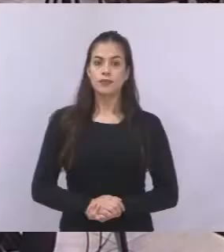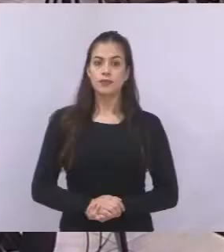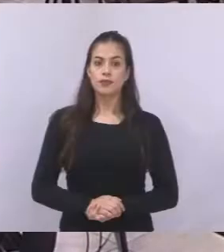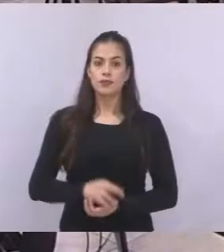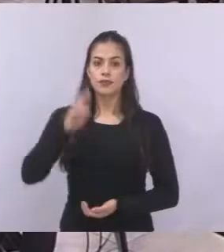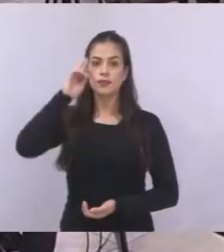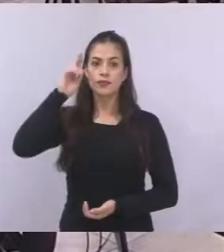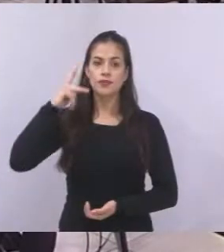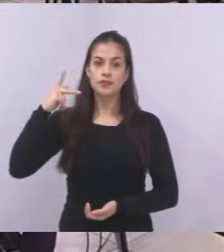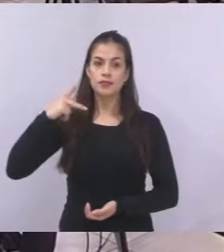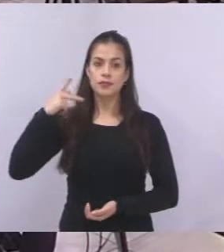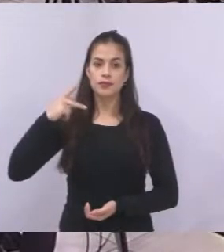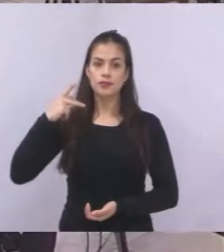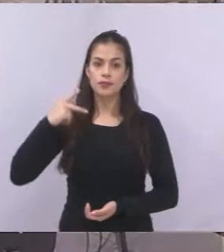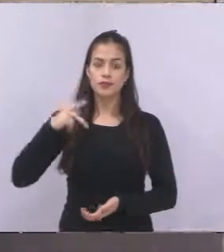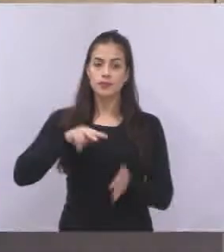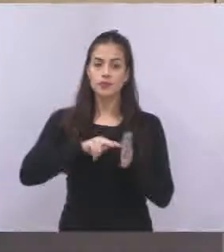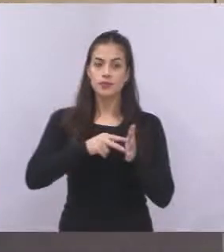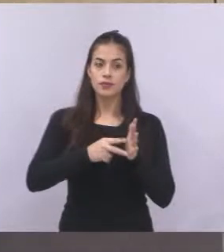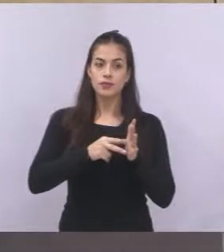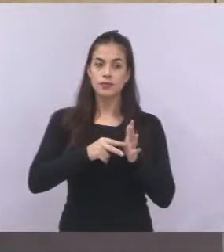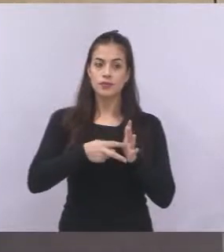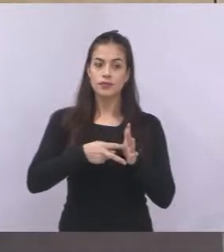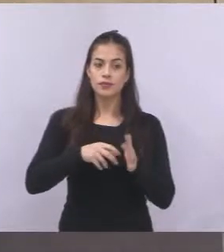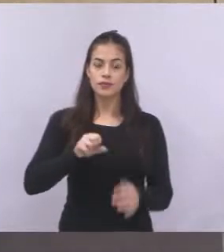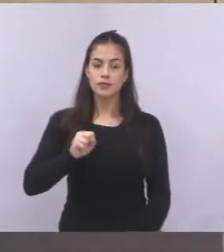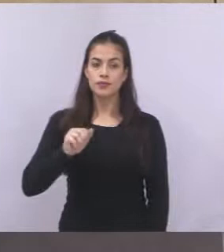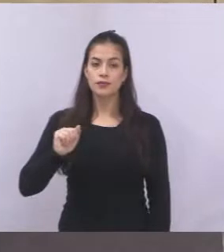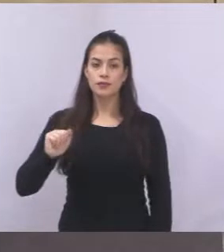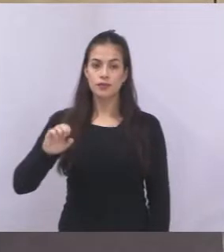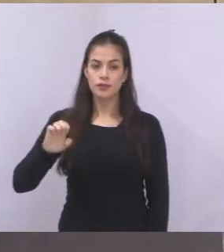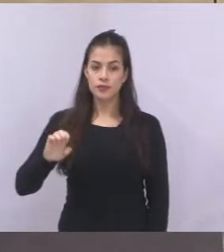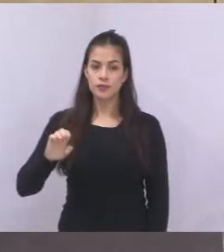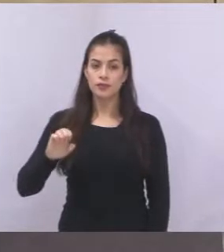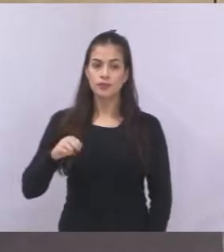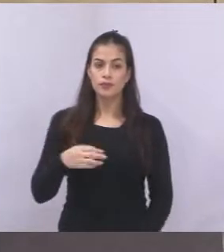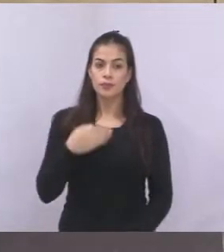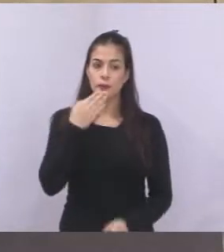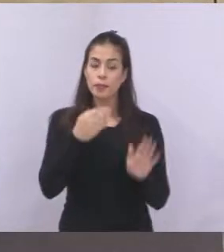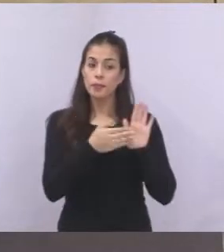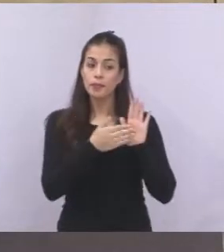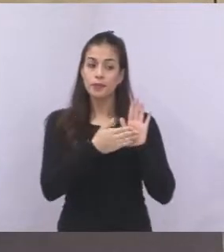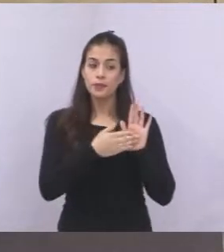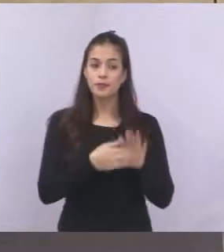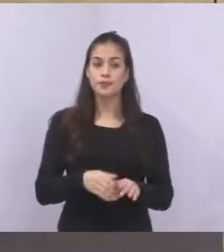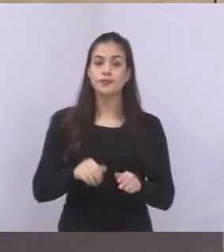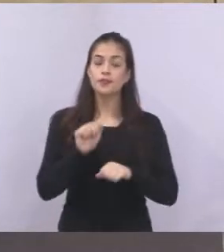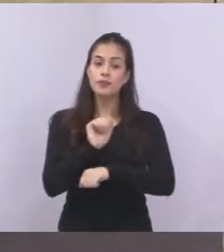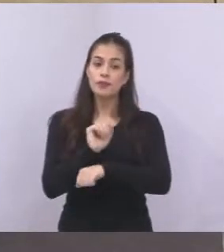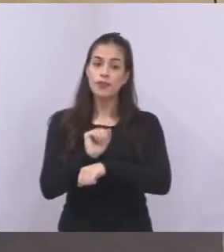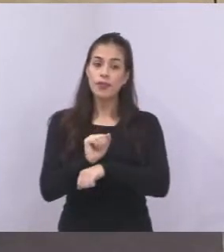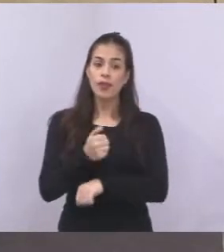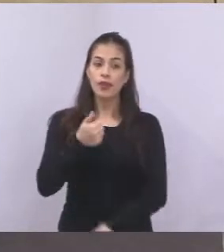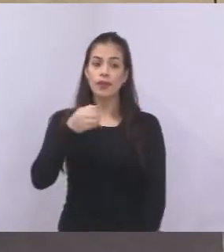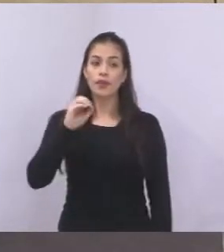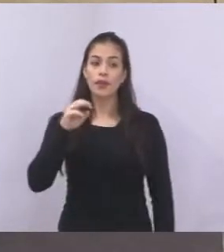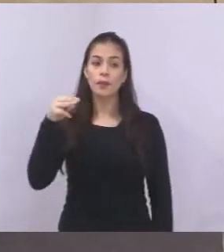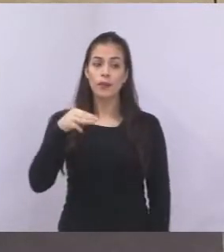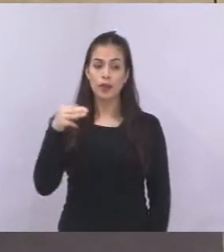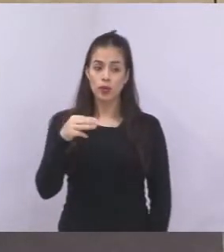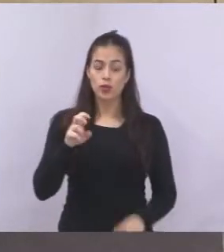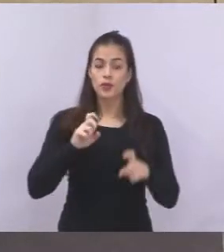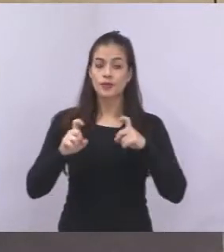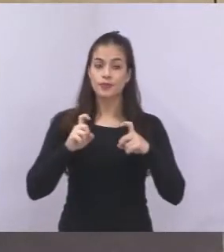Senhores vereadores, o Sindicato do SAI faz uma proposta para que a gente suspenda a sessão por 10 minutos para que possamos,